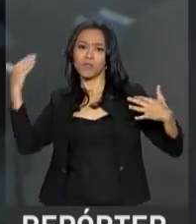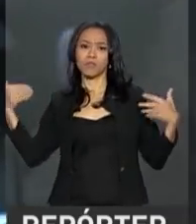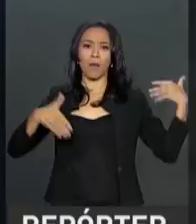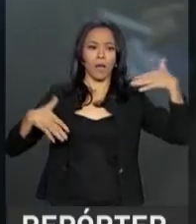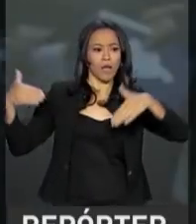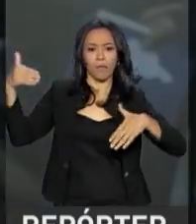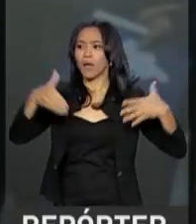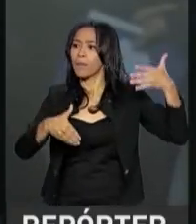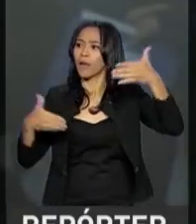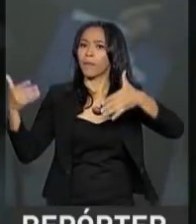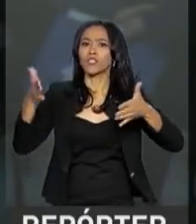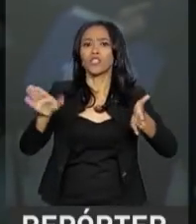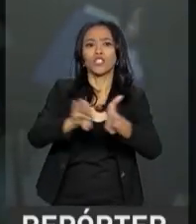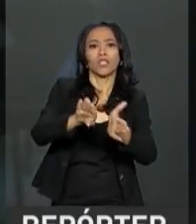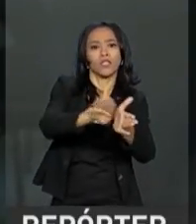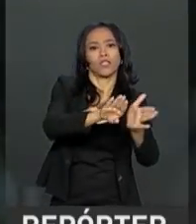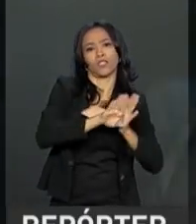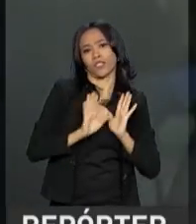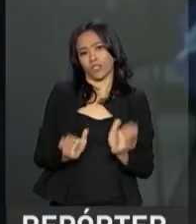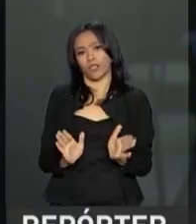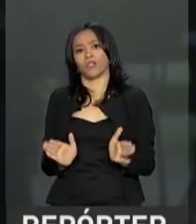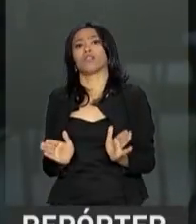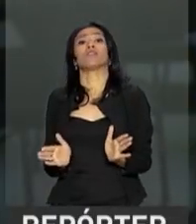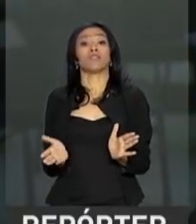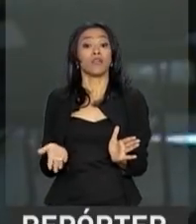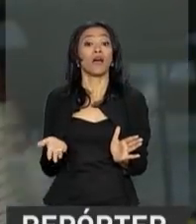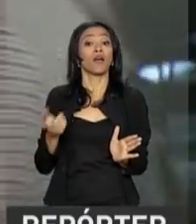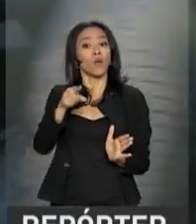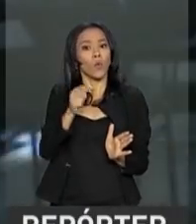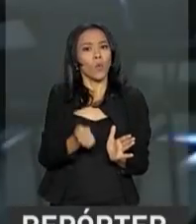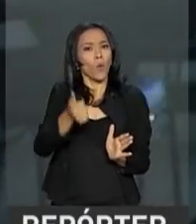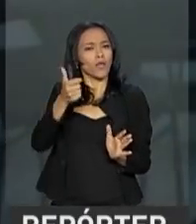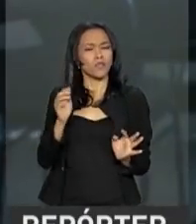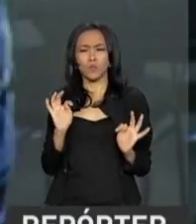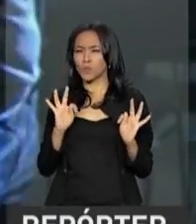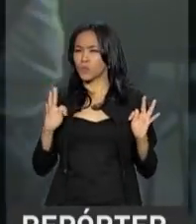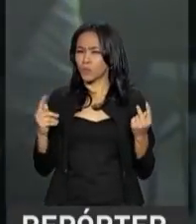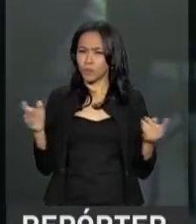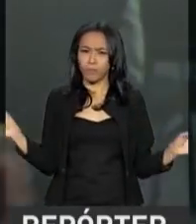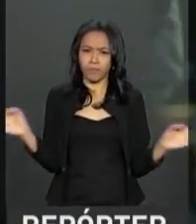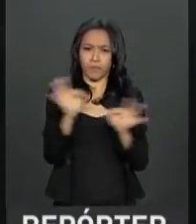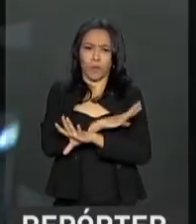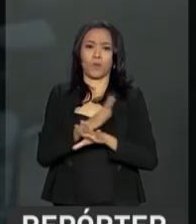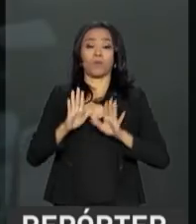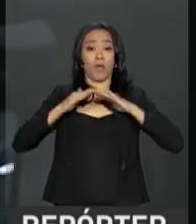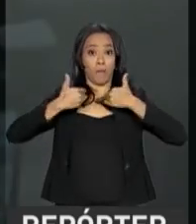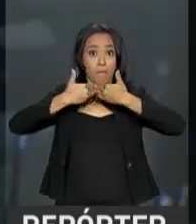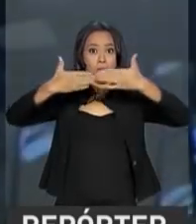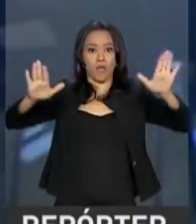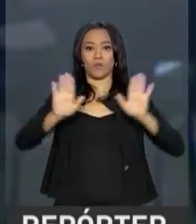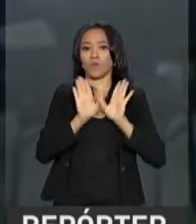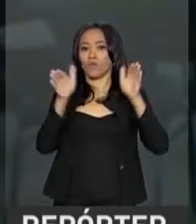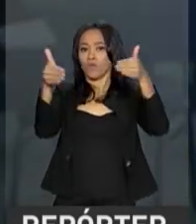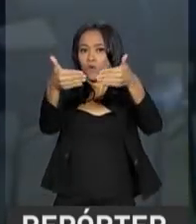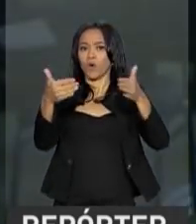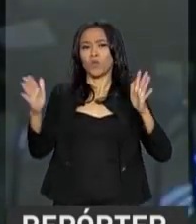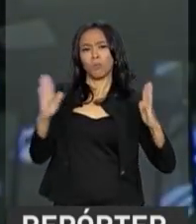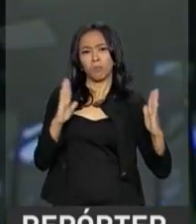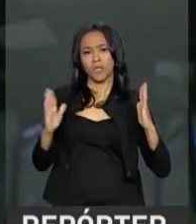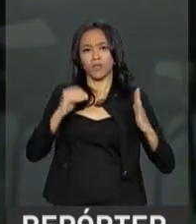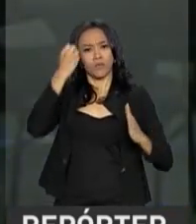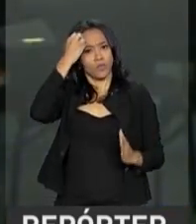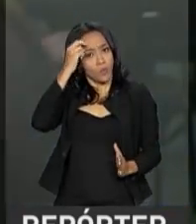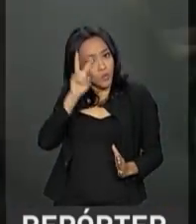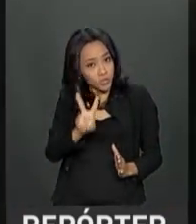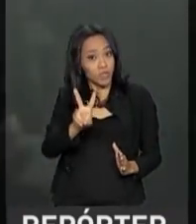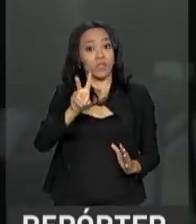é grande, muita gente já chegou aqui, está praticamente tudo pronto para essa abertura. E aí, ao longo de 2 dias